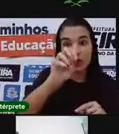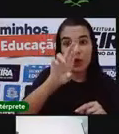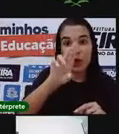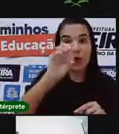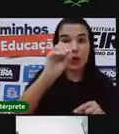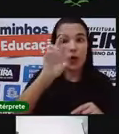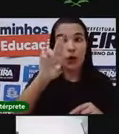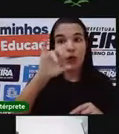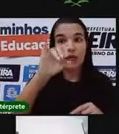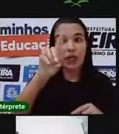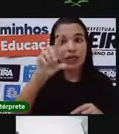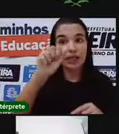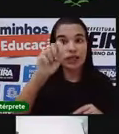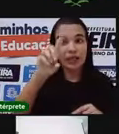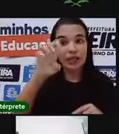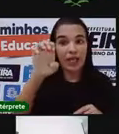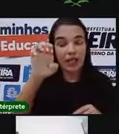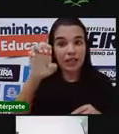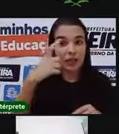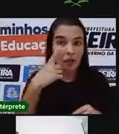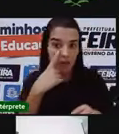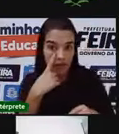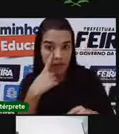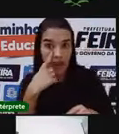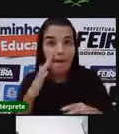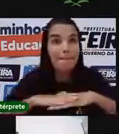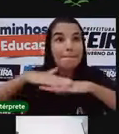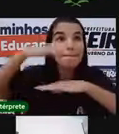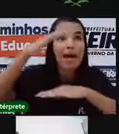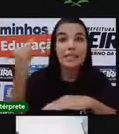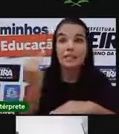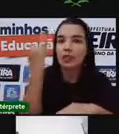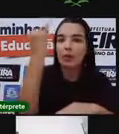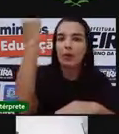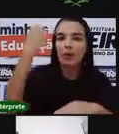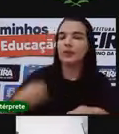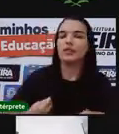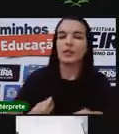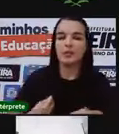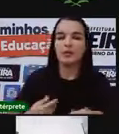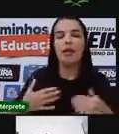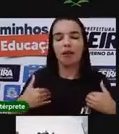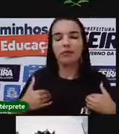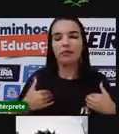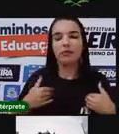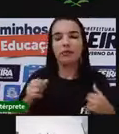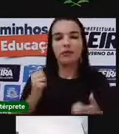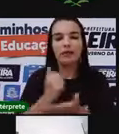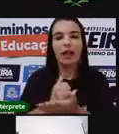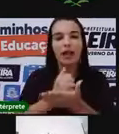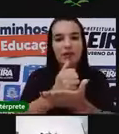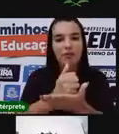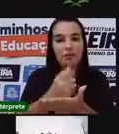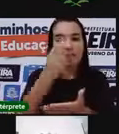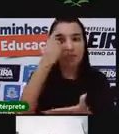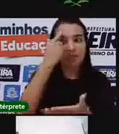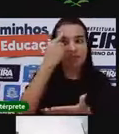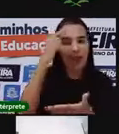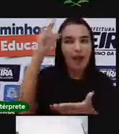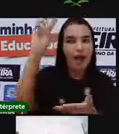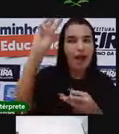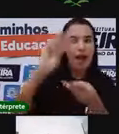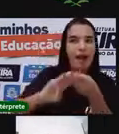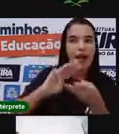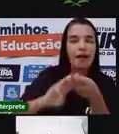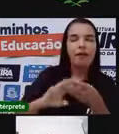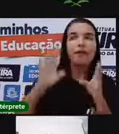mais importante para a vida, que a equidade é mais importante para a vida, eu estou fazendo também operações lógicas, matemáticas,